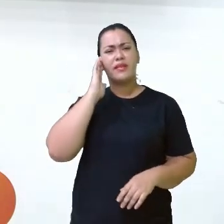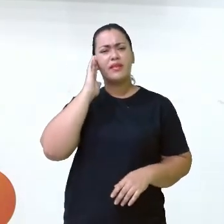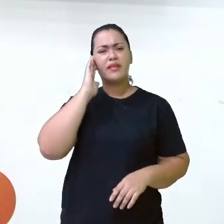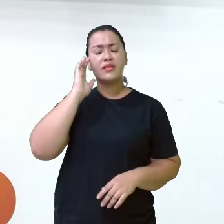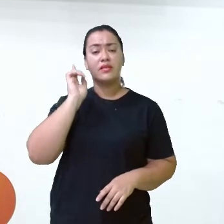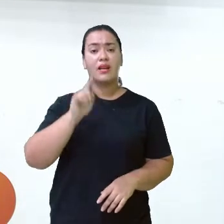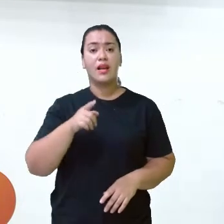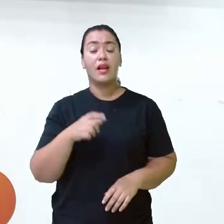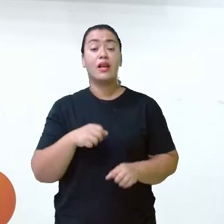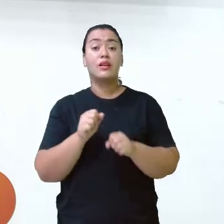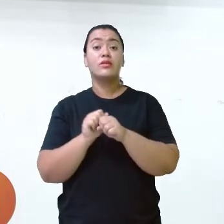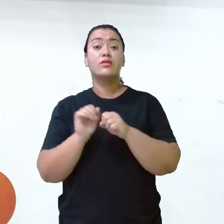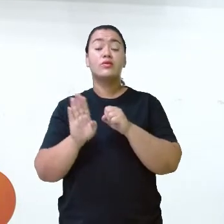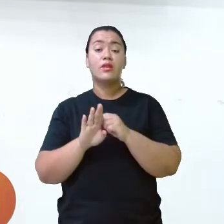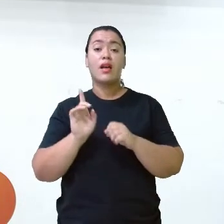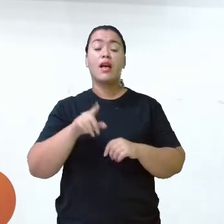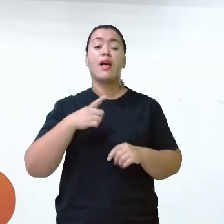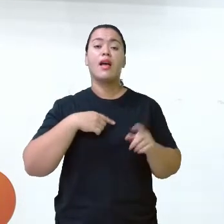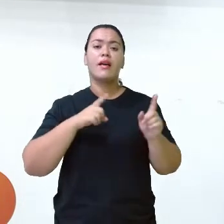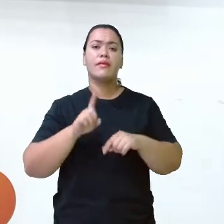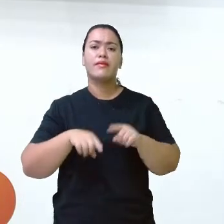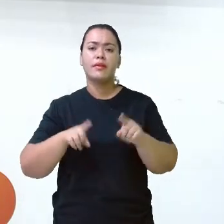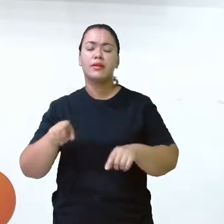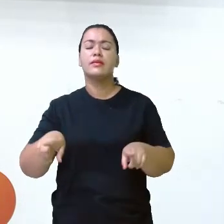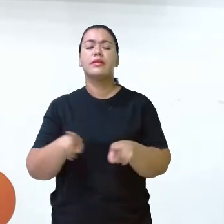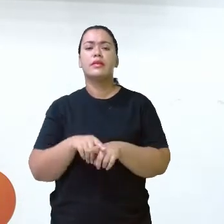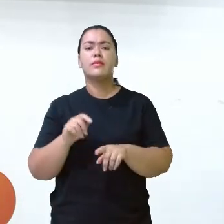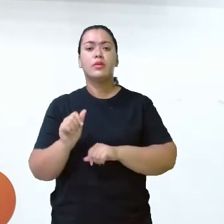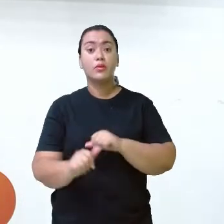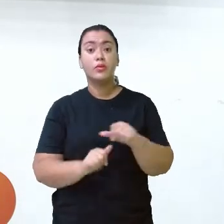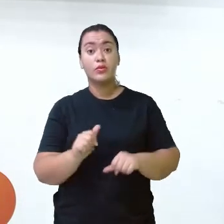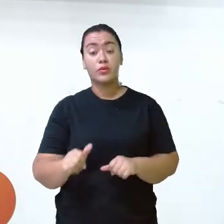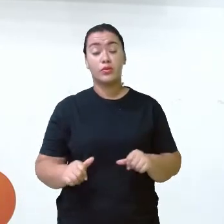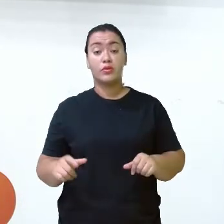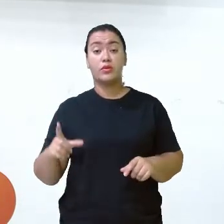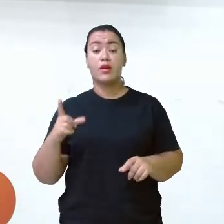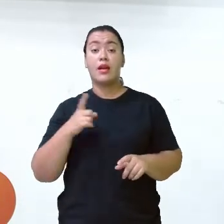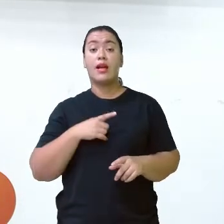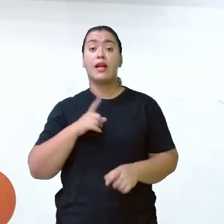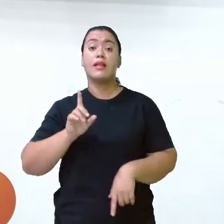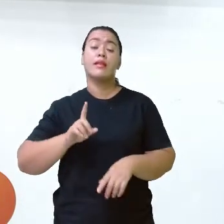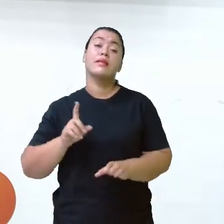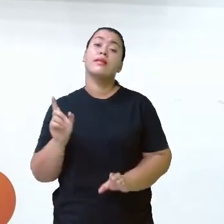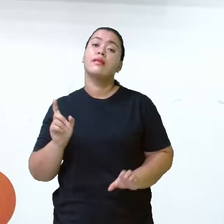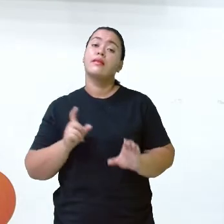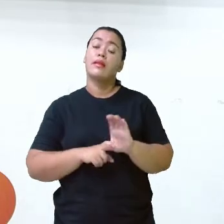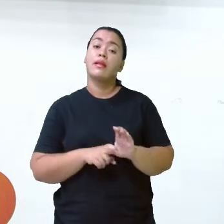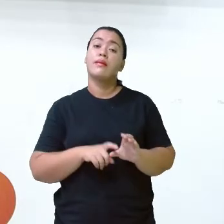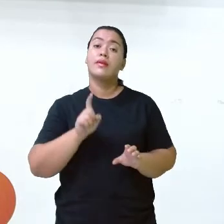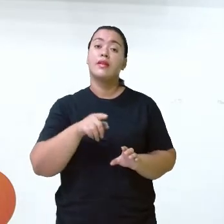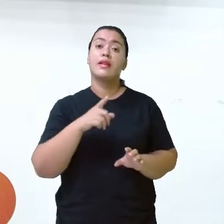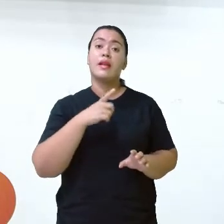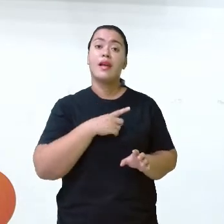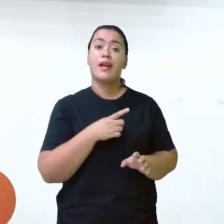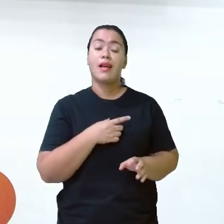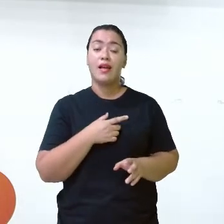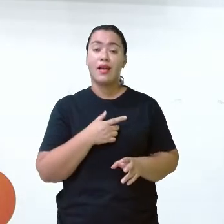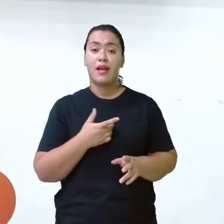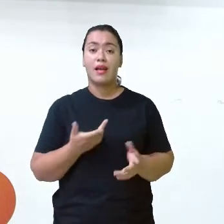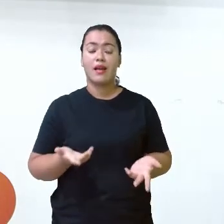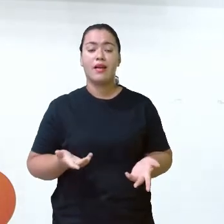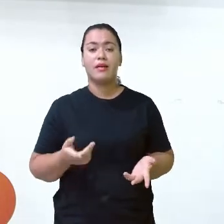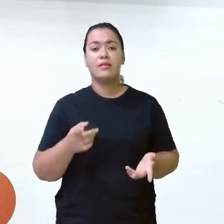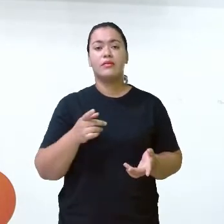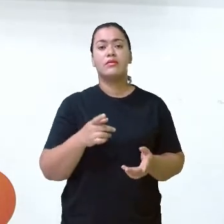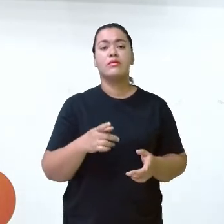o substantivo varia, ele muda de acordo com essas condições que eu falei,